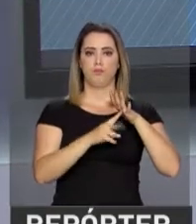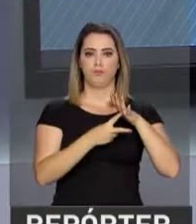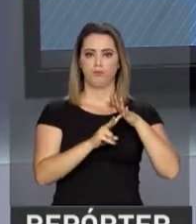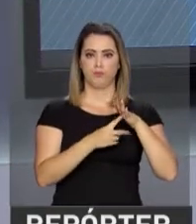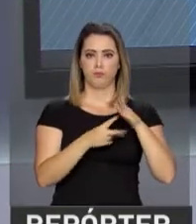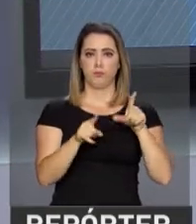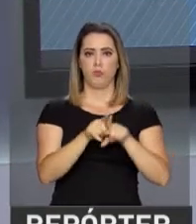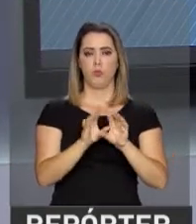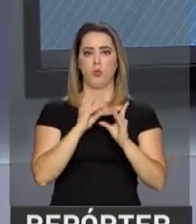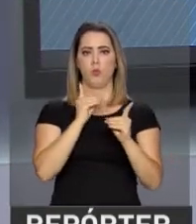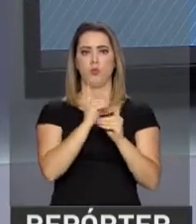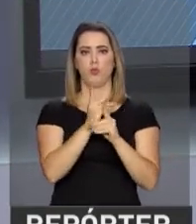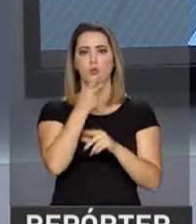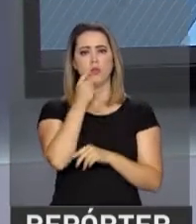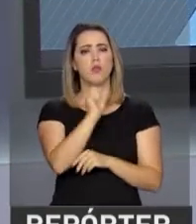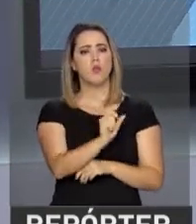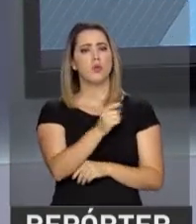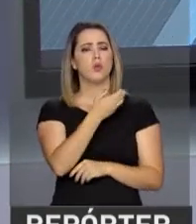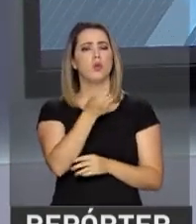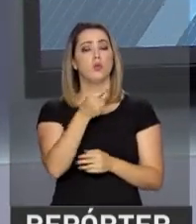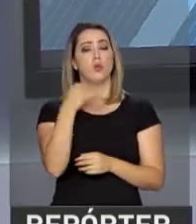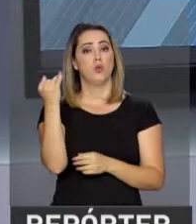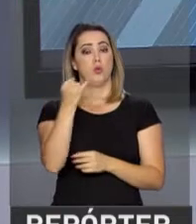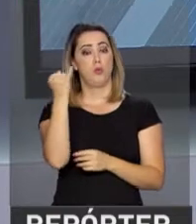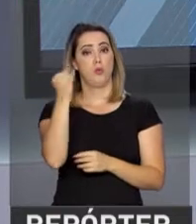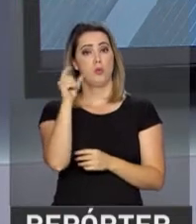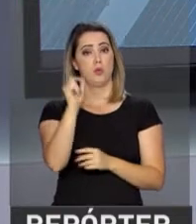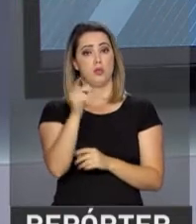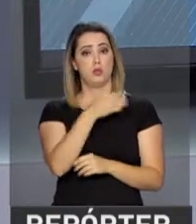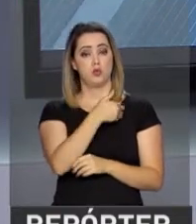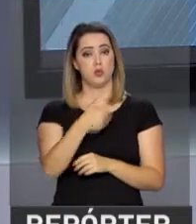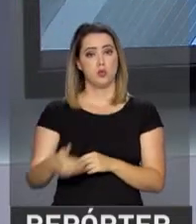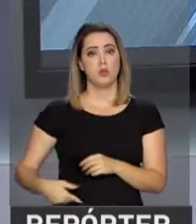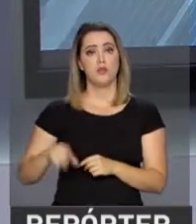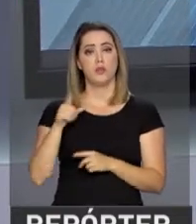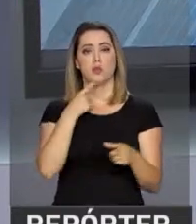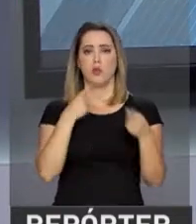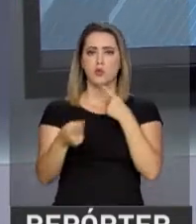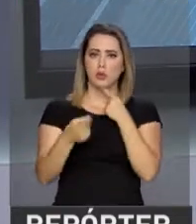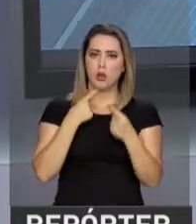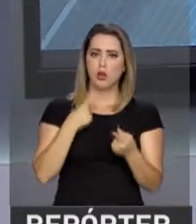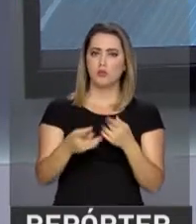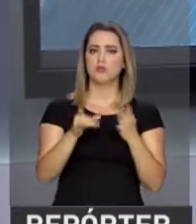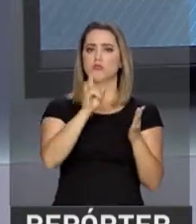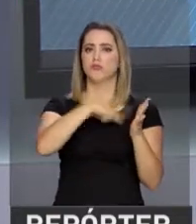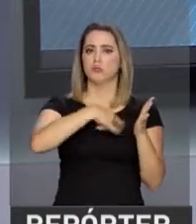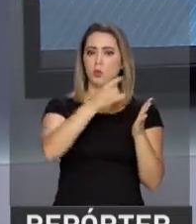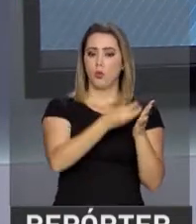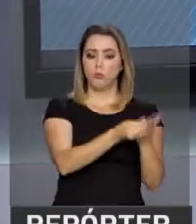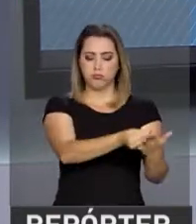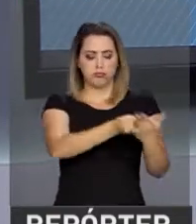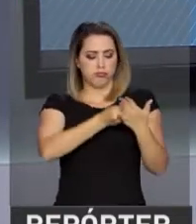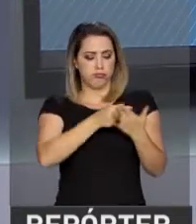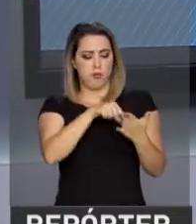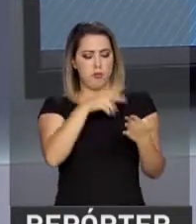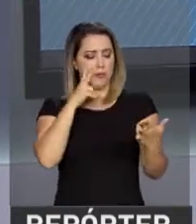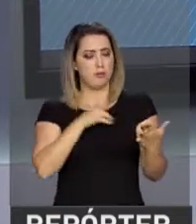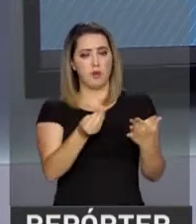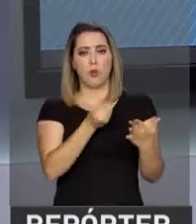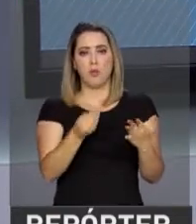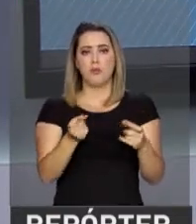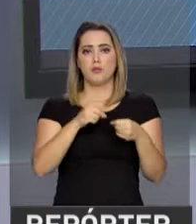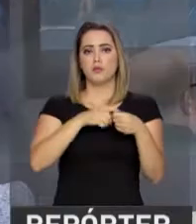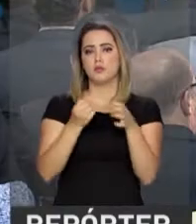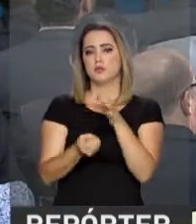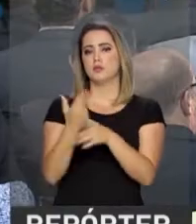Durante o encontro, Temer disse que a marca do seu governo é o diálogo. O presidente recebeu um documento com sugestões para recuperar o emprego no país.